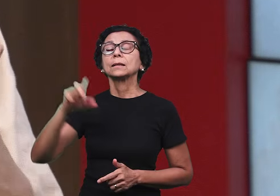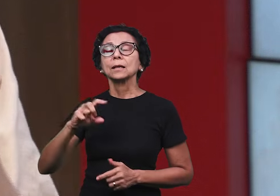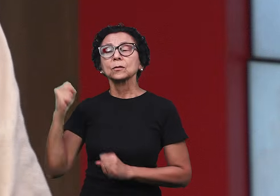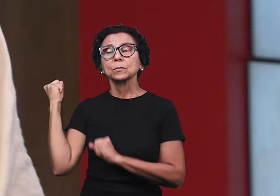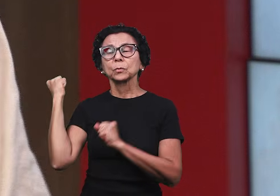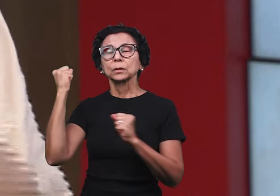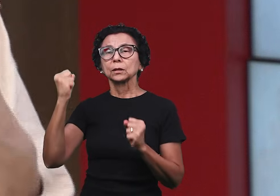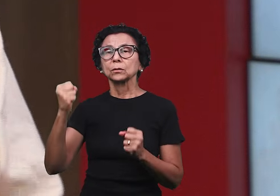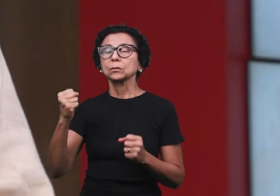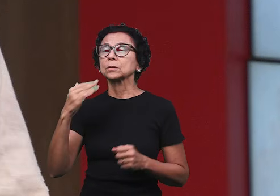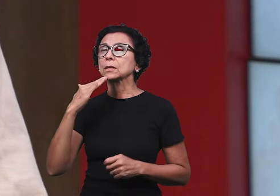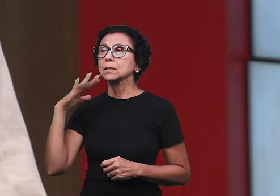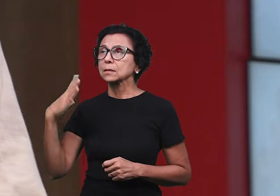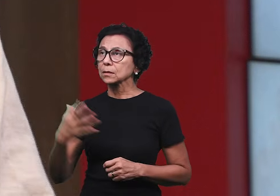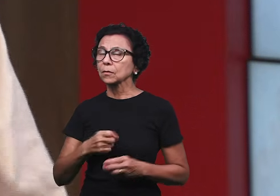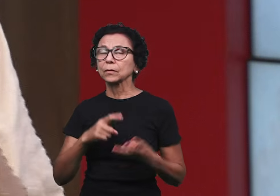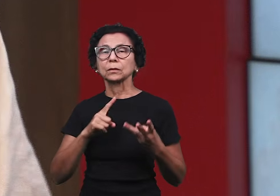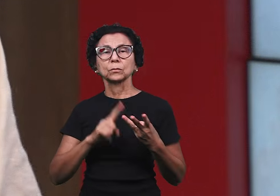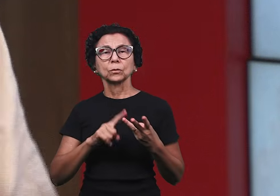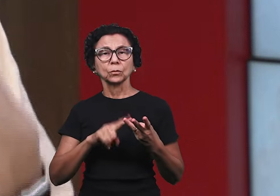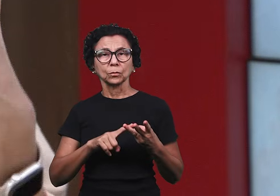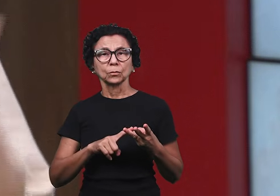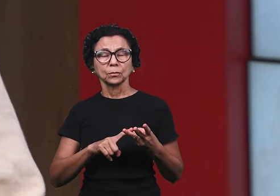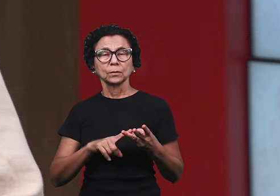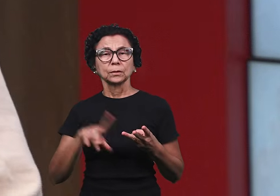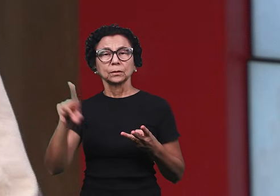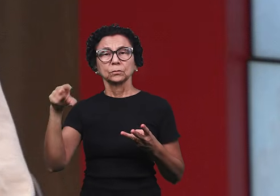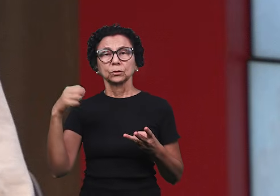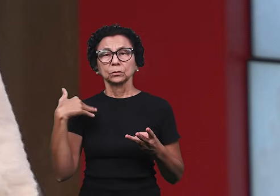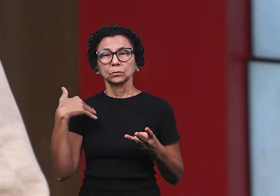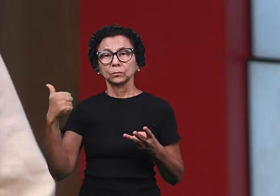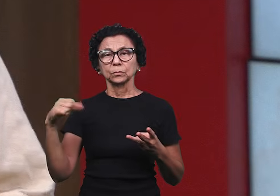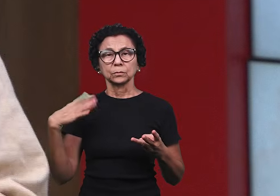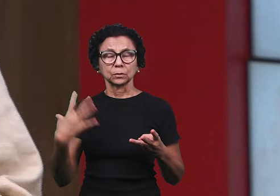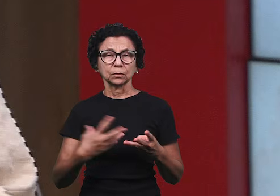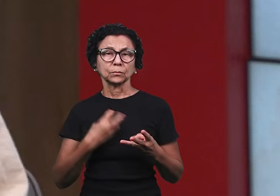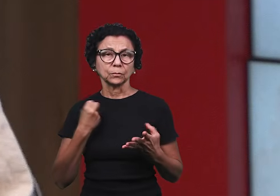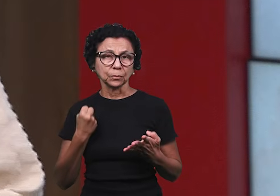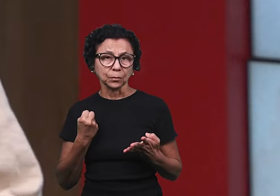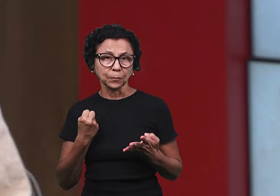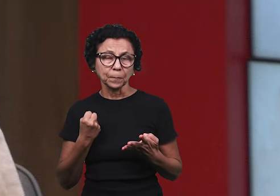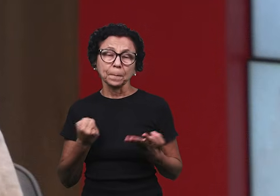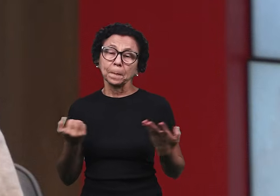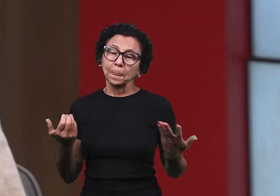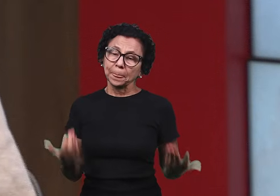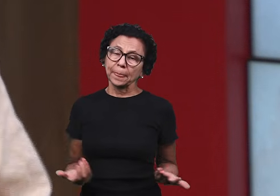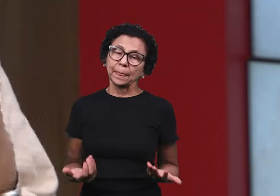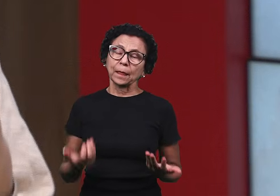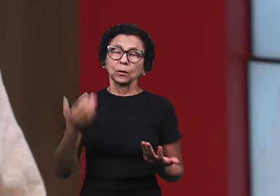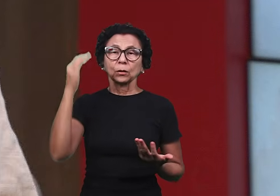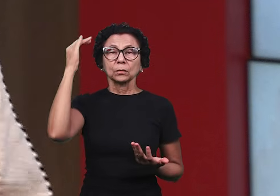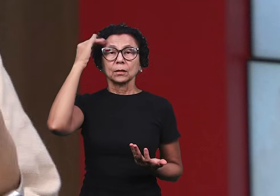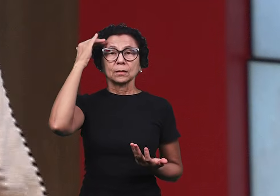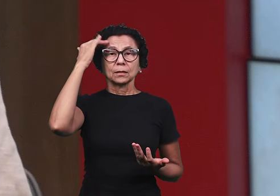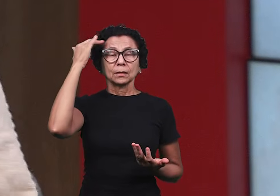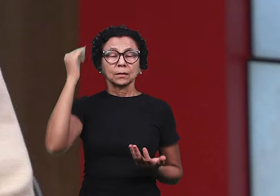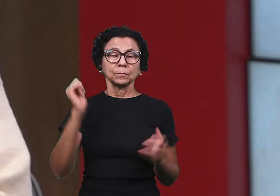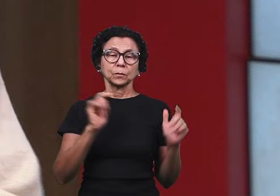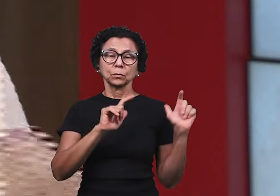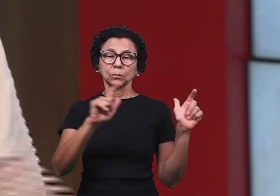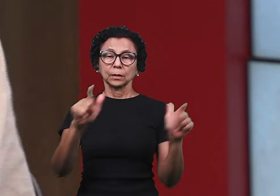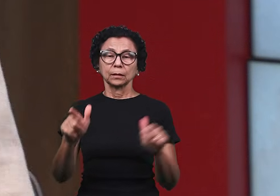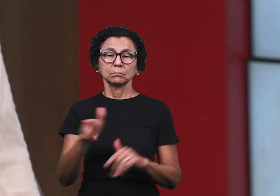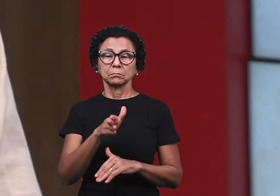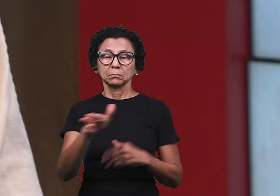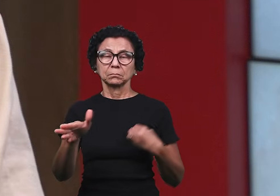Deus, nós adoramos porque Ele é o Salvador, nós adoramos porque alcançamos a salvação. Então quando alcançamos isso, nós somos adoradores